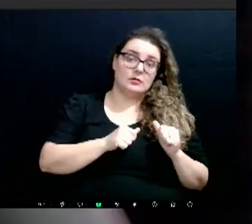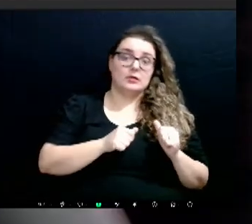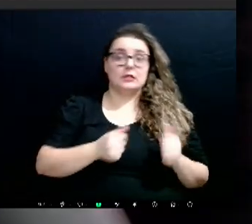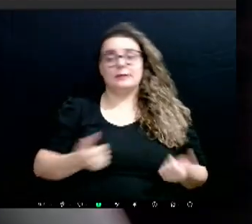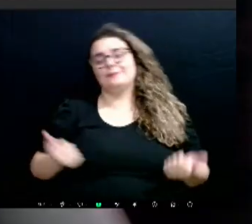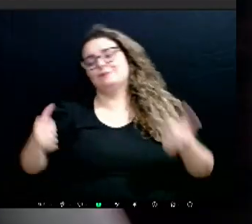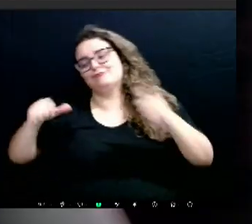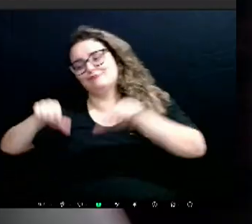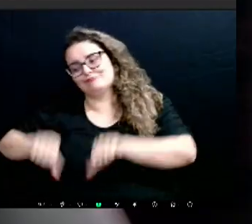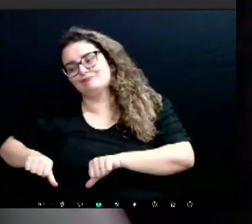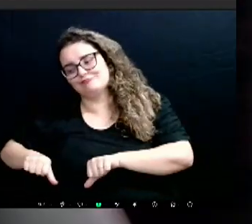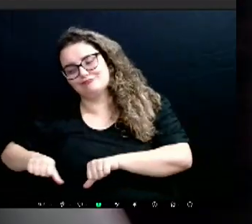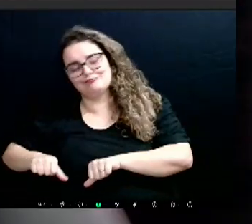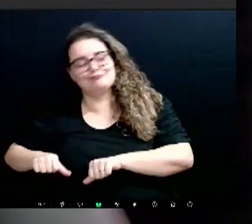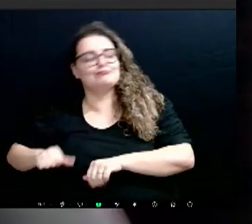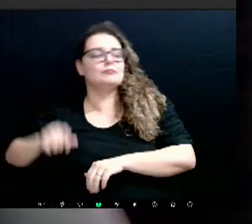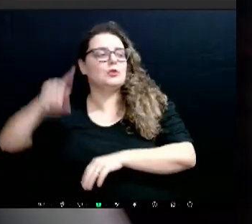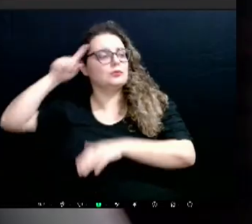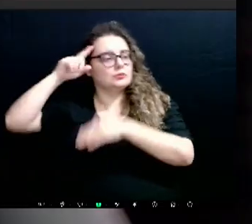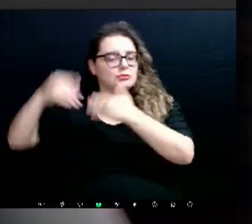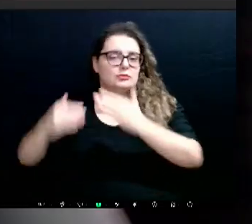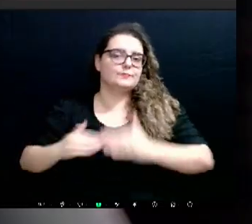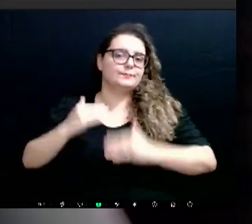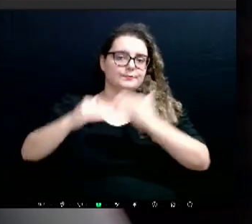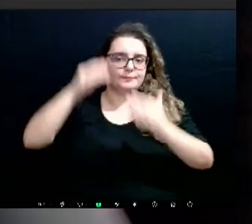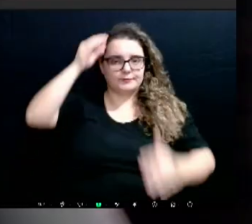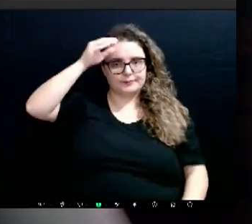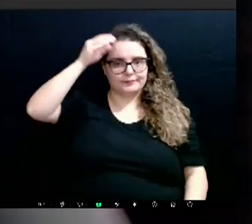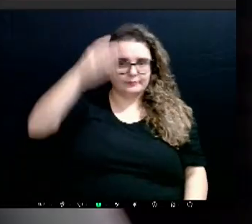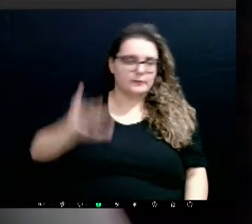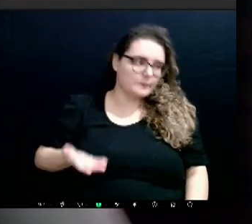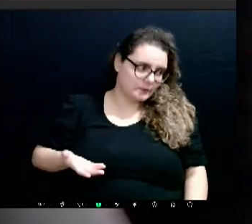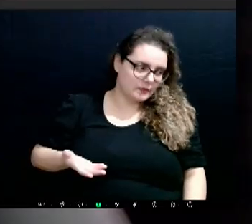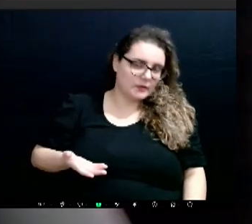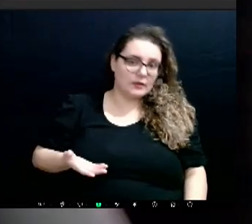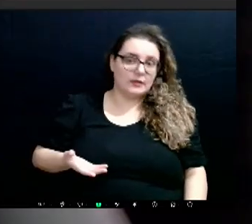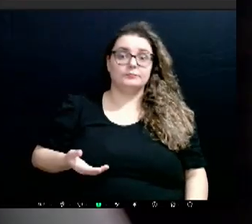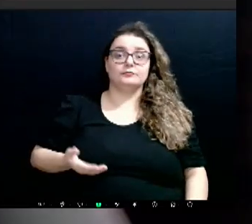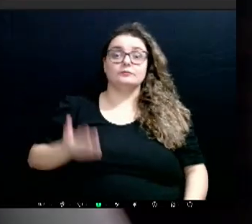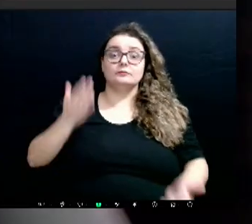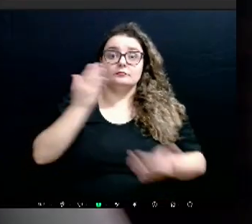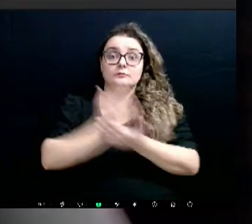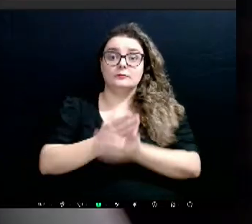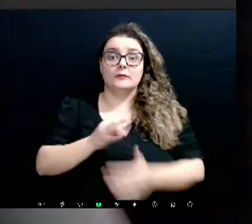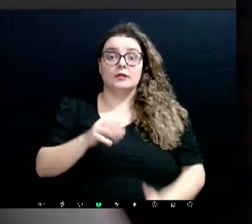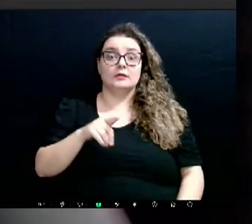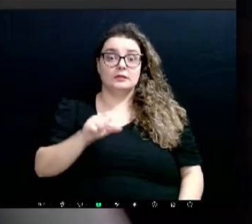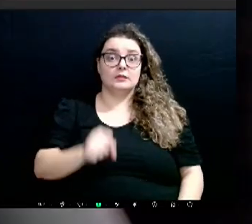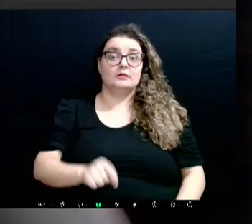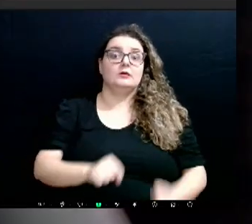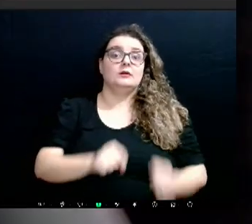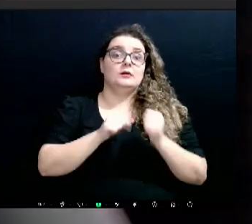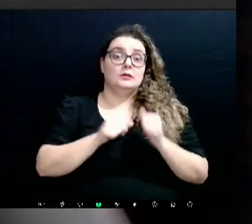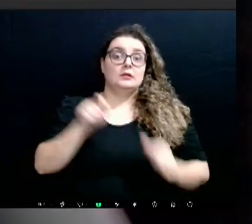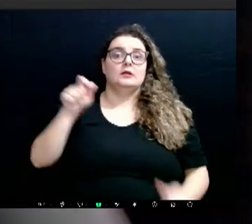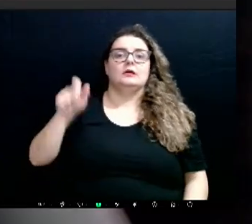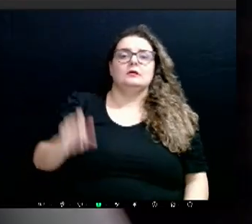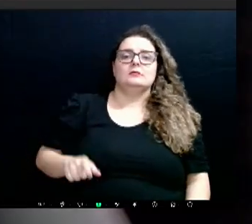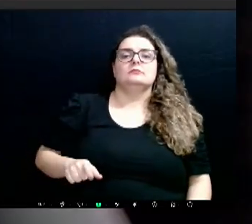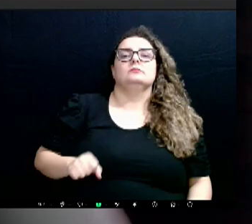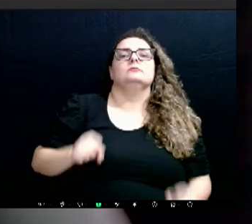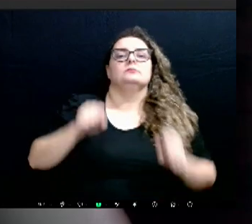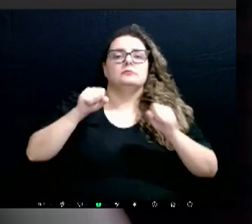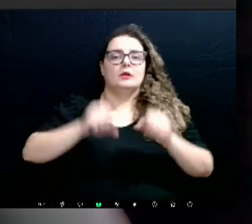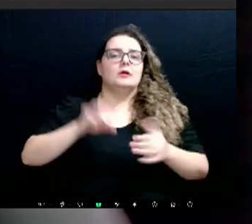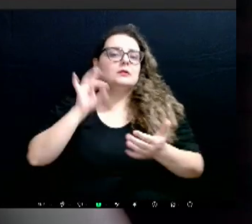para o seu cotidiano. Então, desintoxicar, deixar de estar nas telas pode favorecer com que o sujeito ele possa realmente